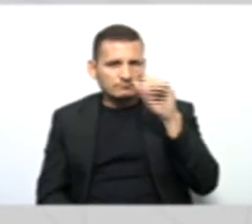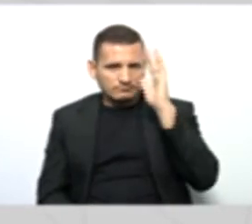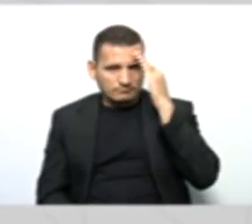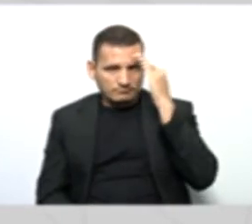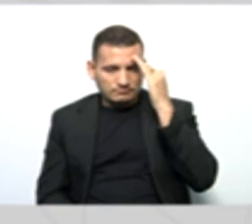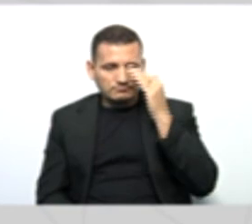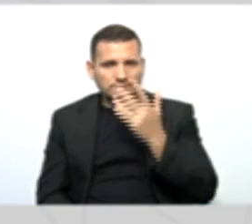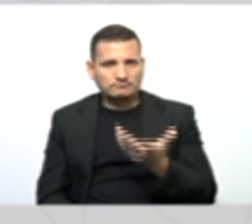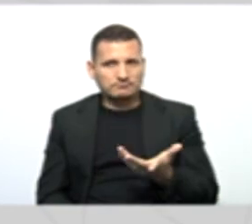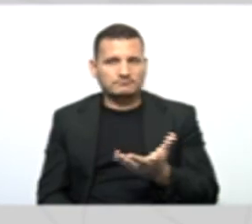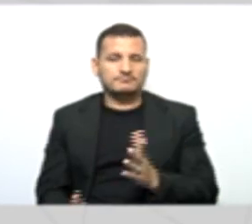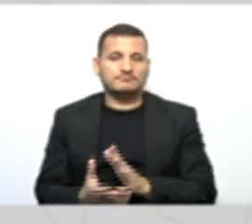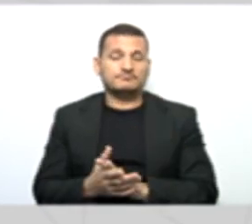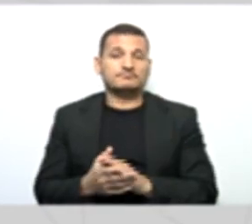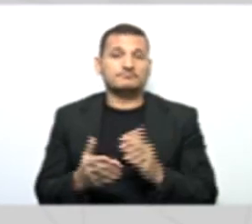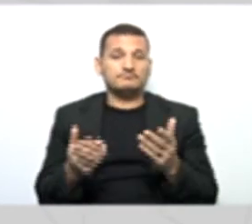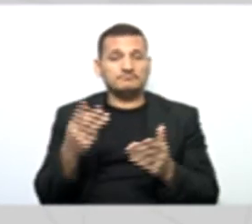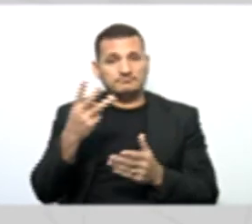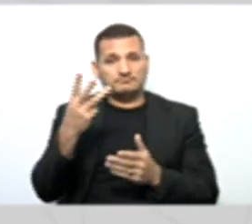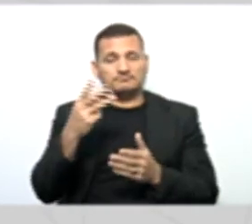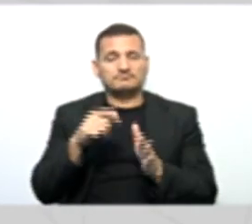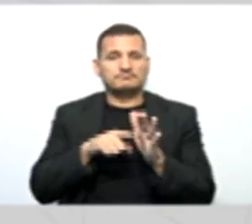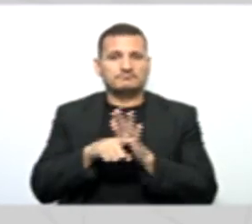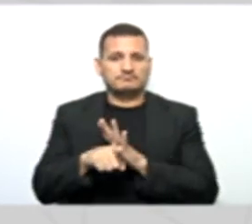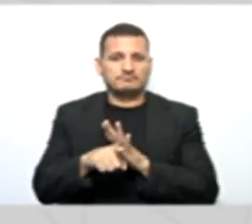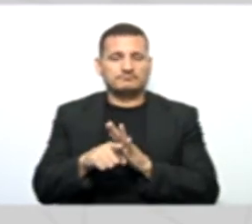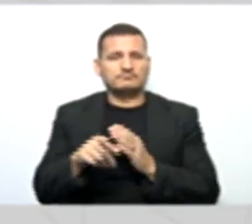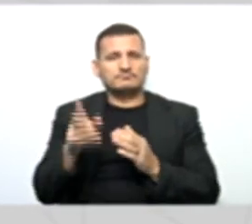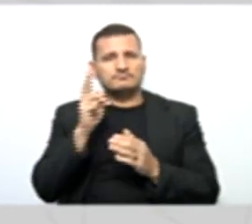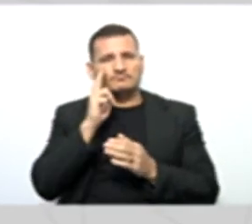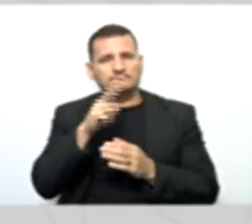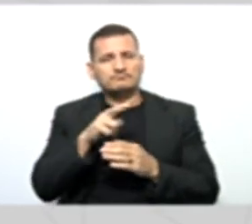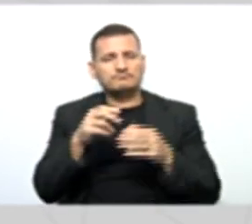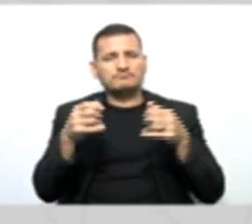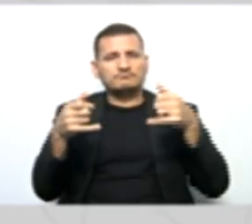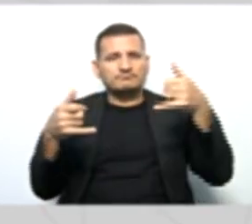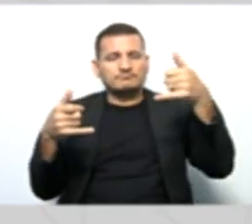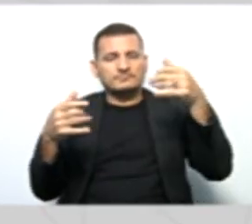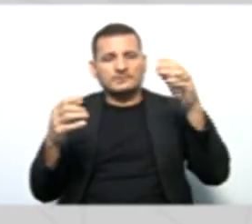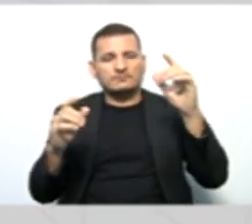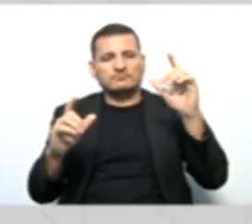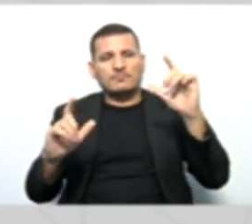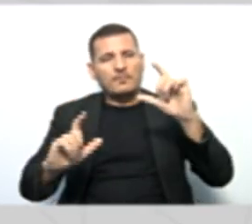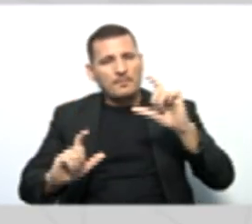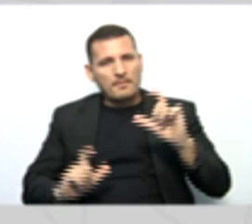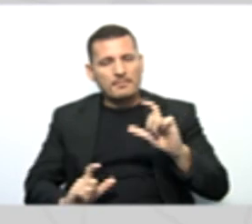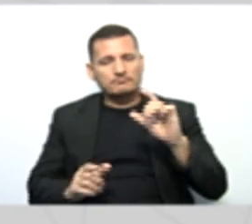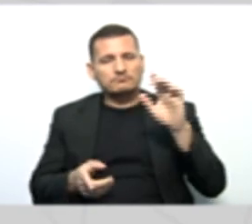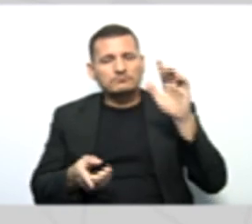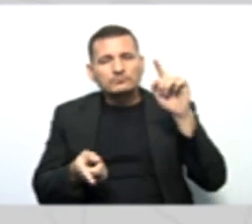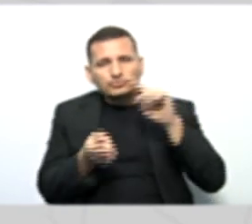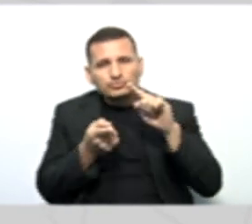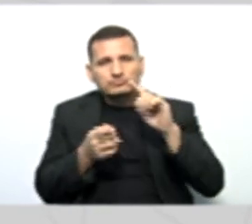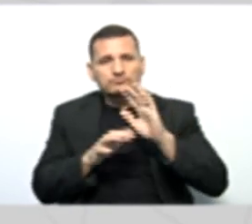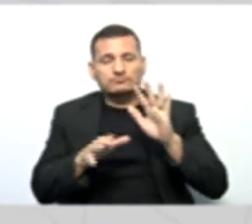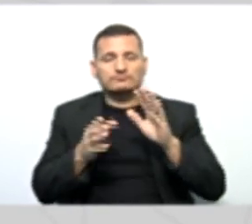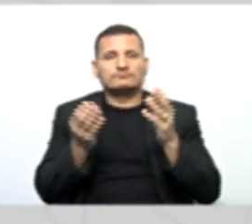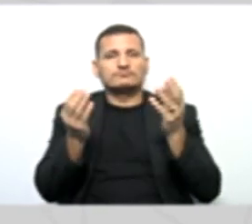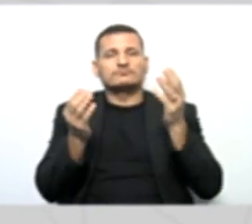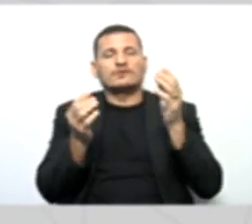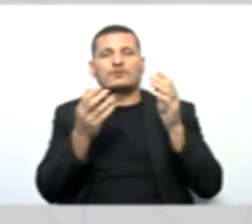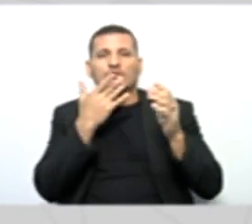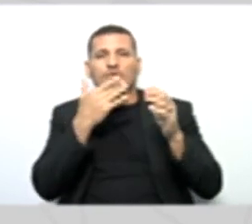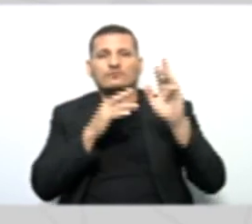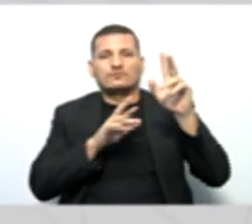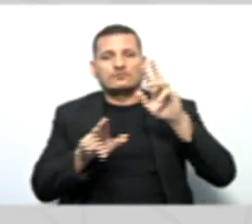pessoal? Questão 3. Tá vendo como o código é pequeno? Eu fiz de cores diferentes aqui para tentar